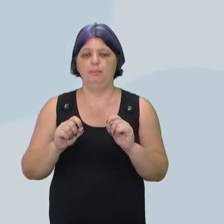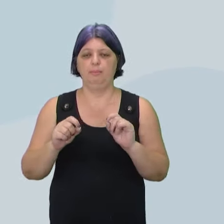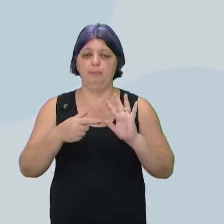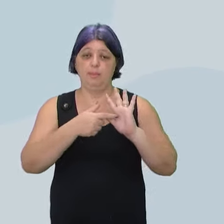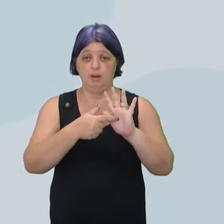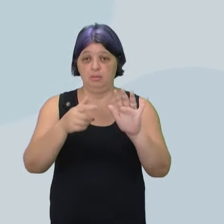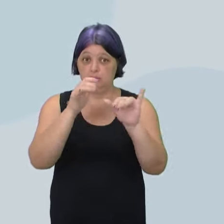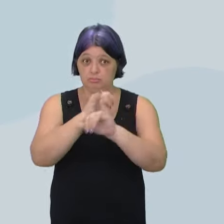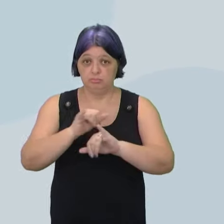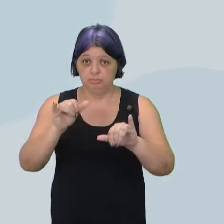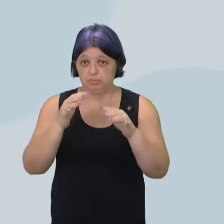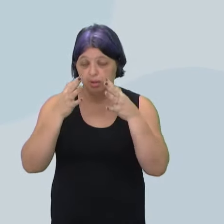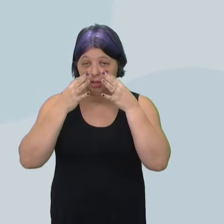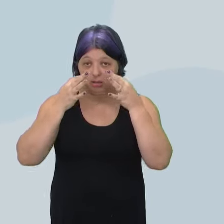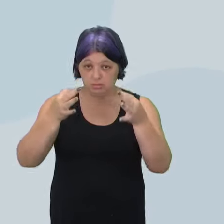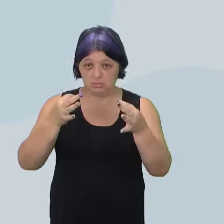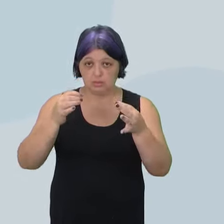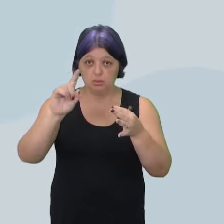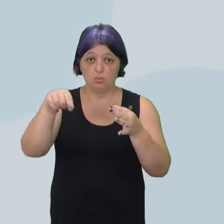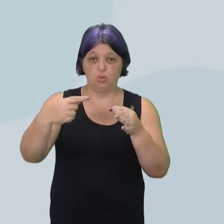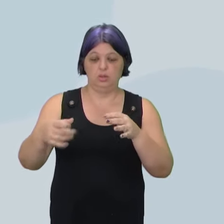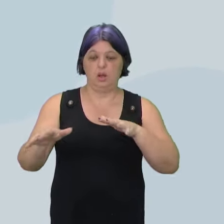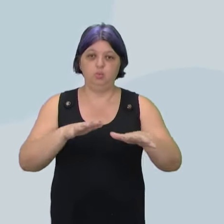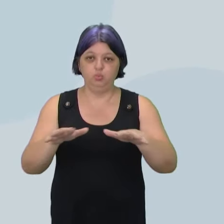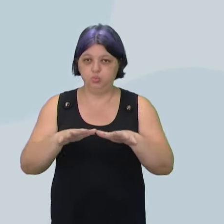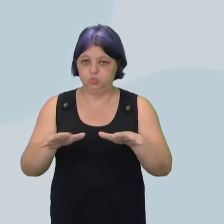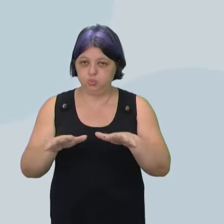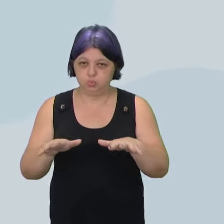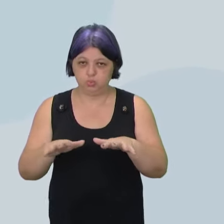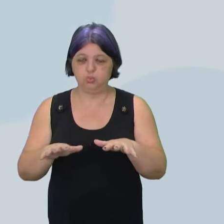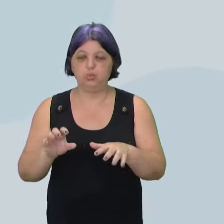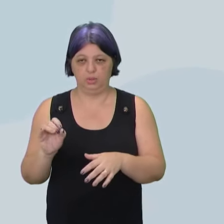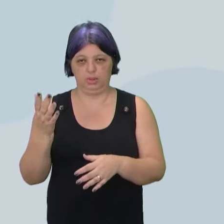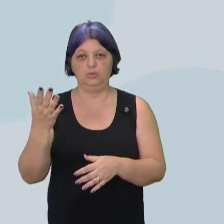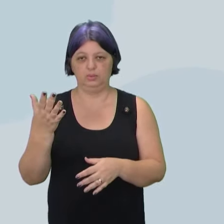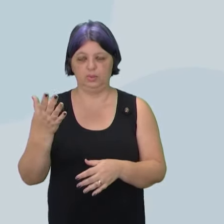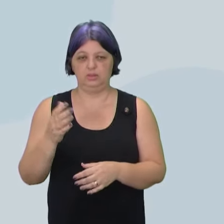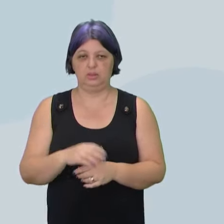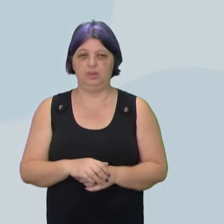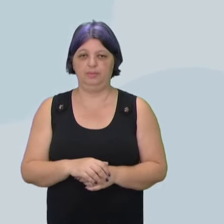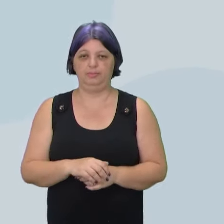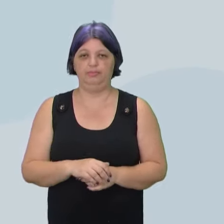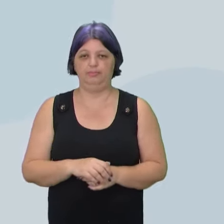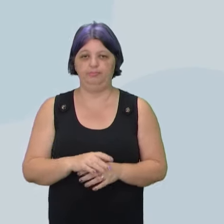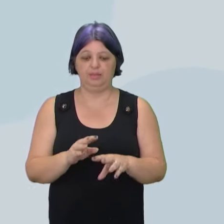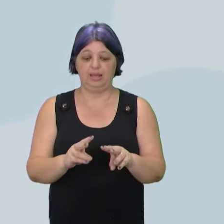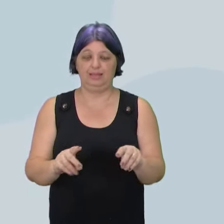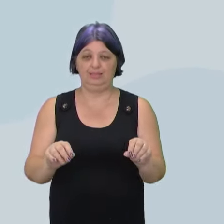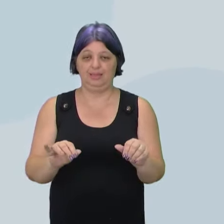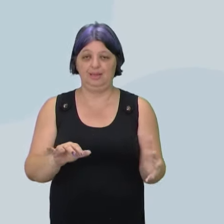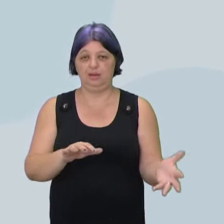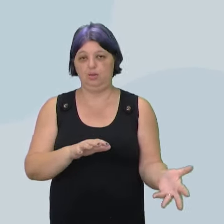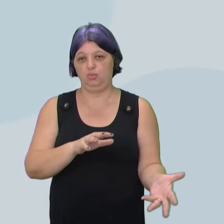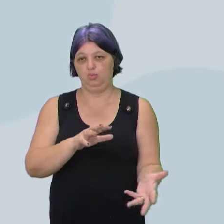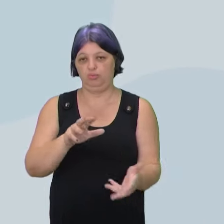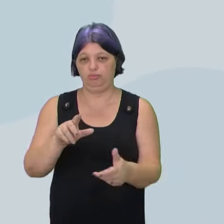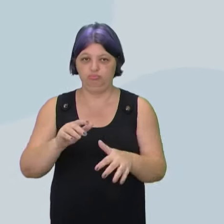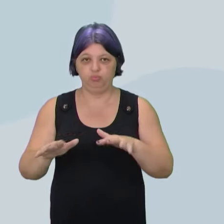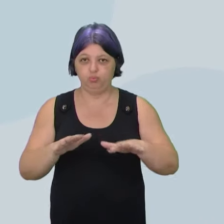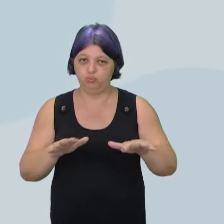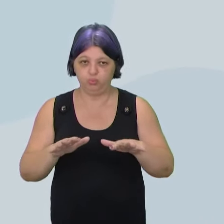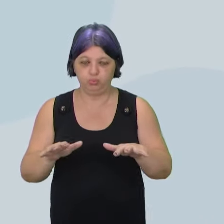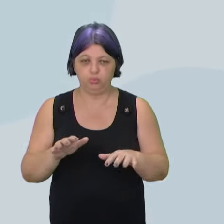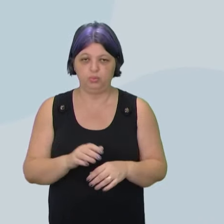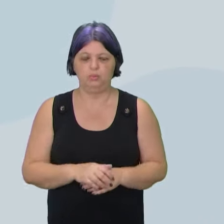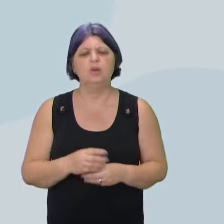as pessoas sobre o próximo terremoto, né? Sobre o próximo problema que ia ter aí no solo. Bom, quando o chão tremeu,